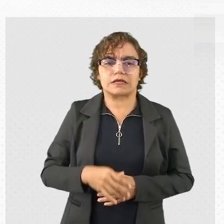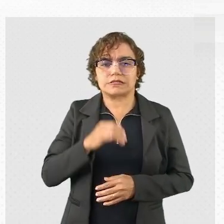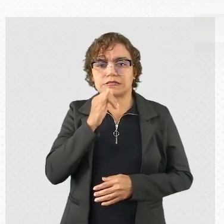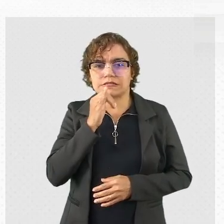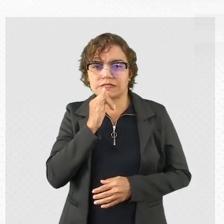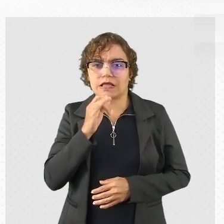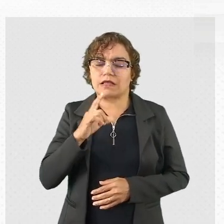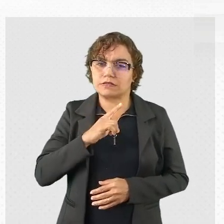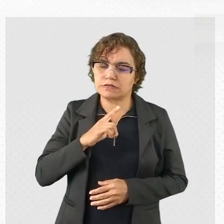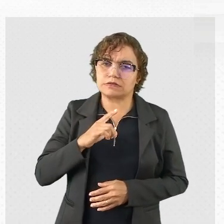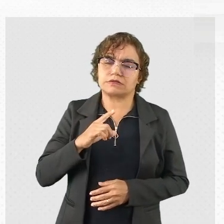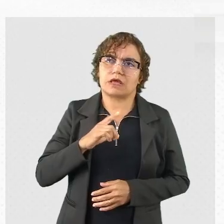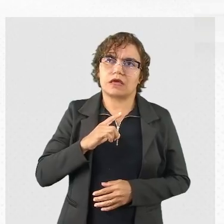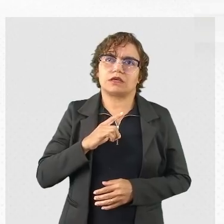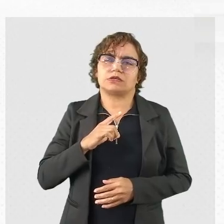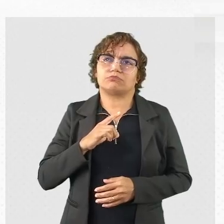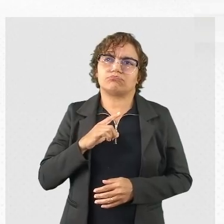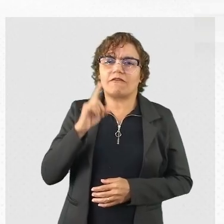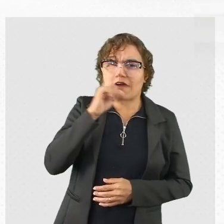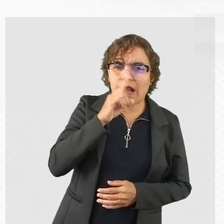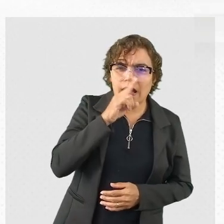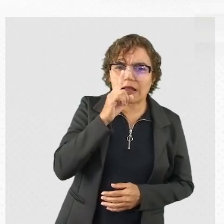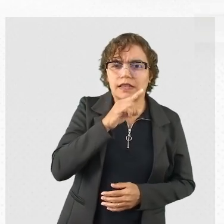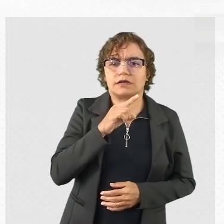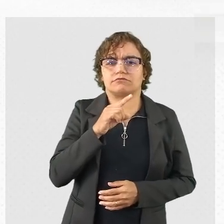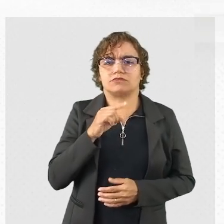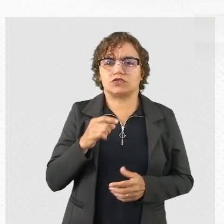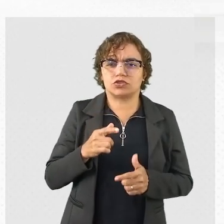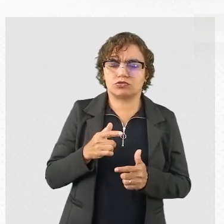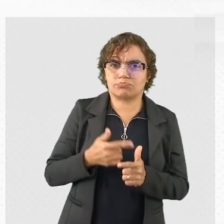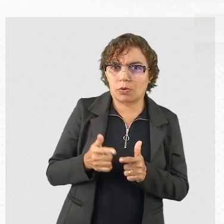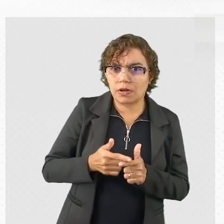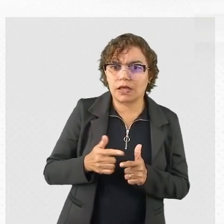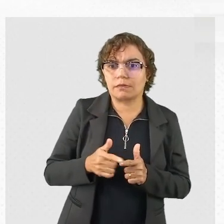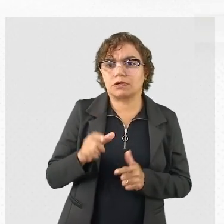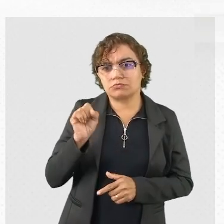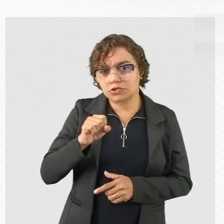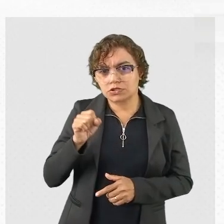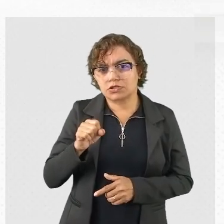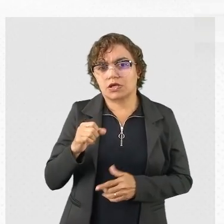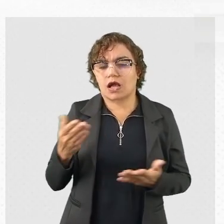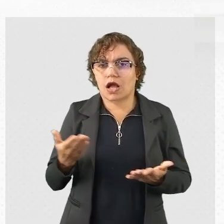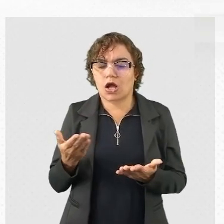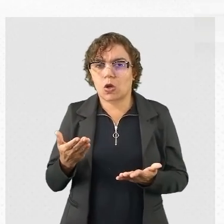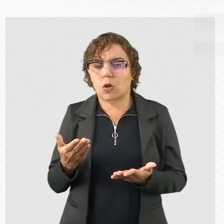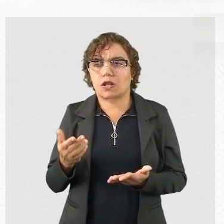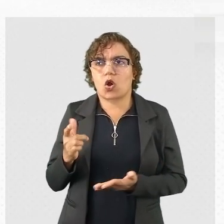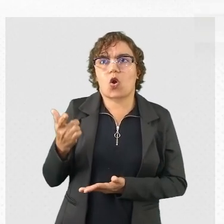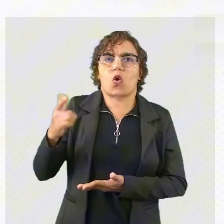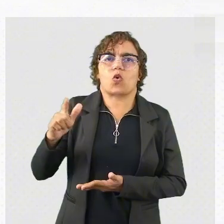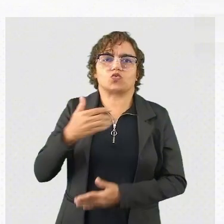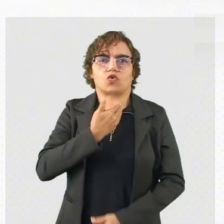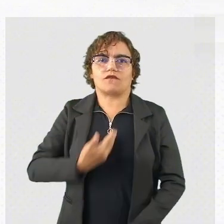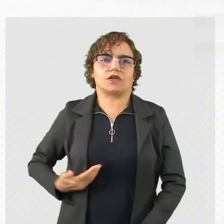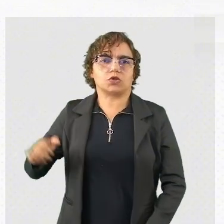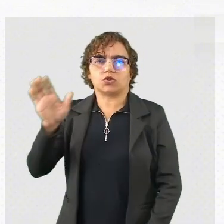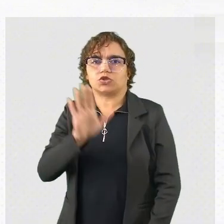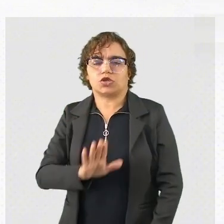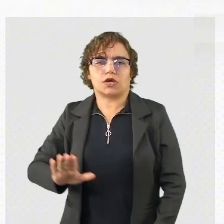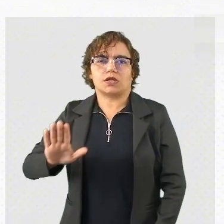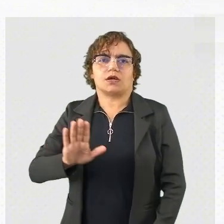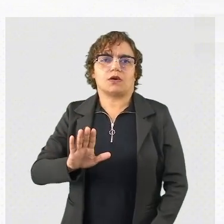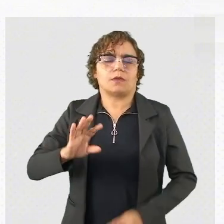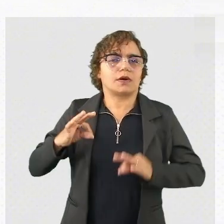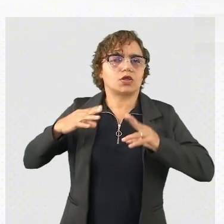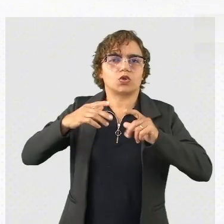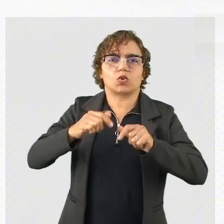houve muitos fatores que impediram isso, então vamos centralizar. Vamos colocar agora um governador geral para todo esse território e